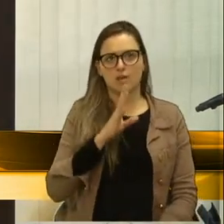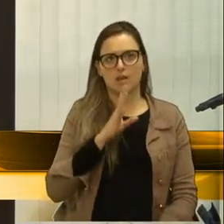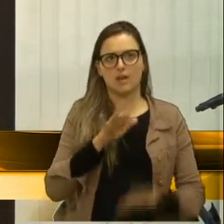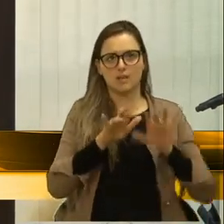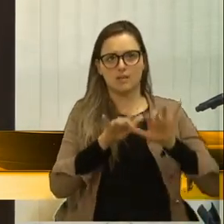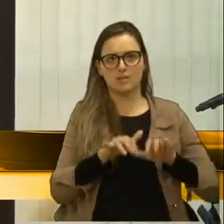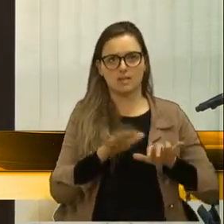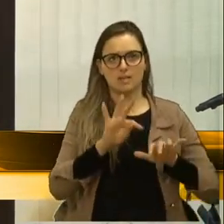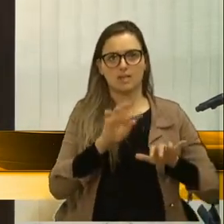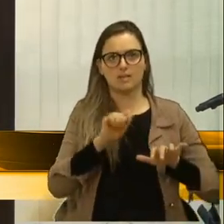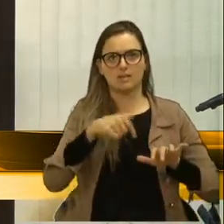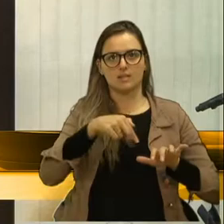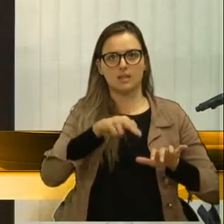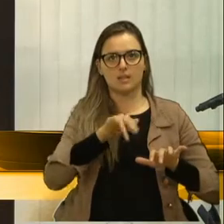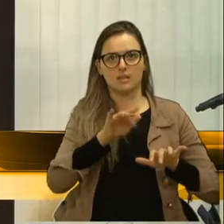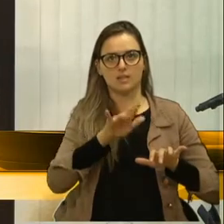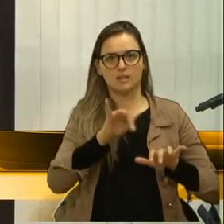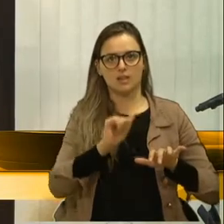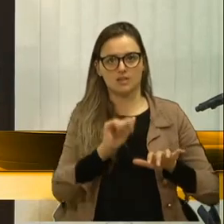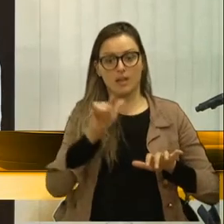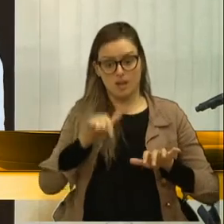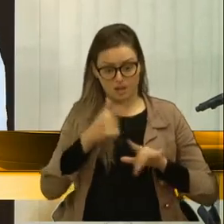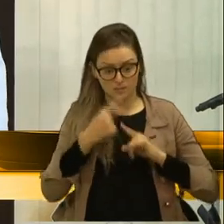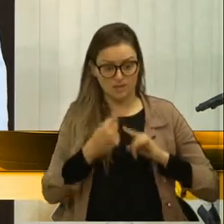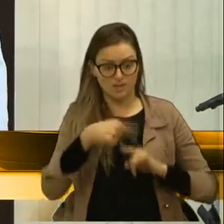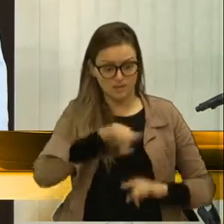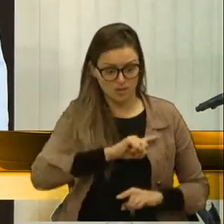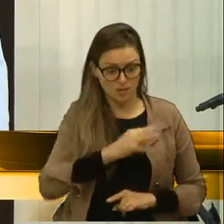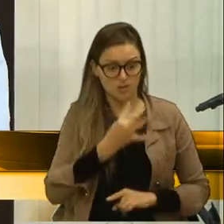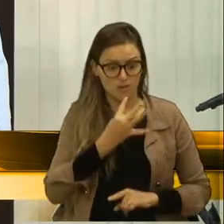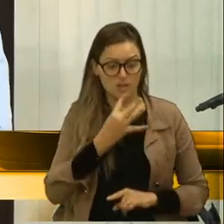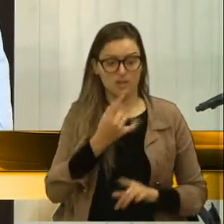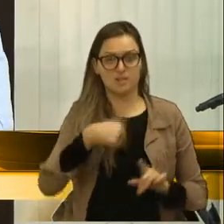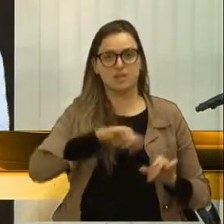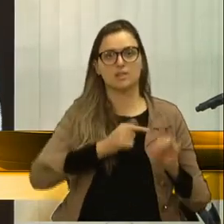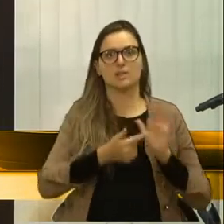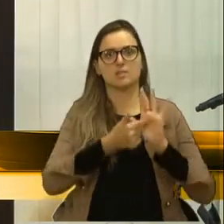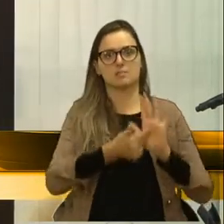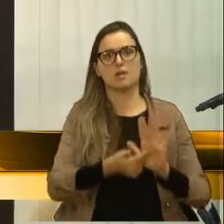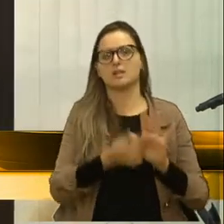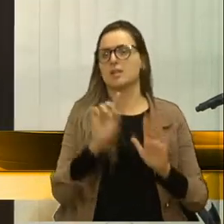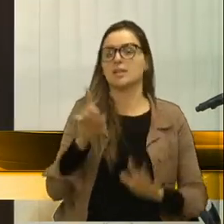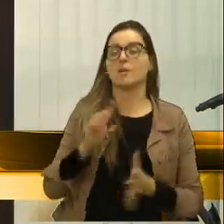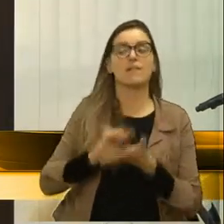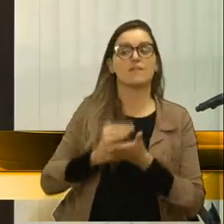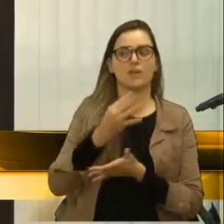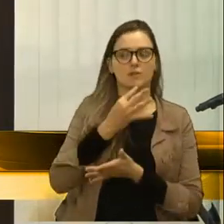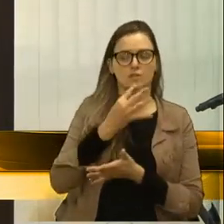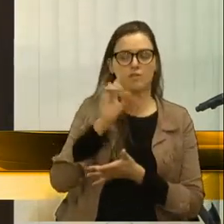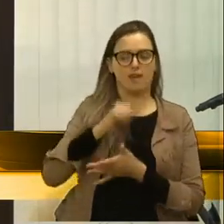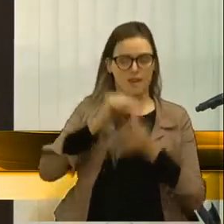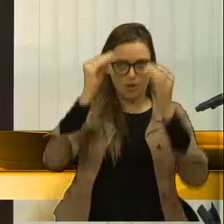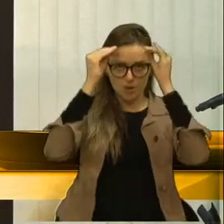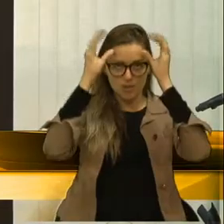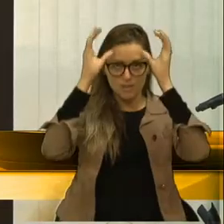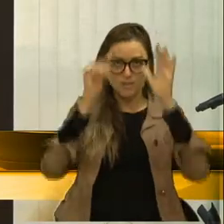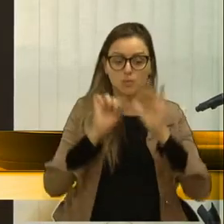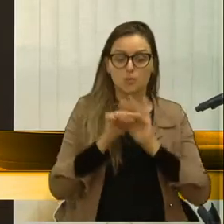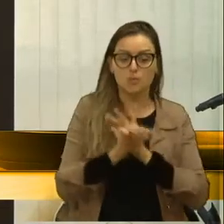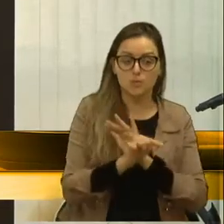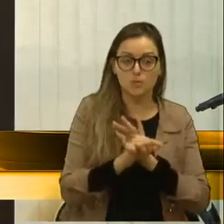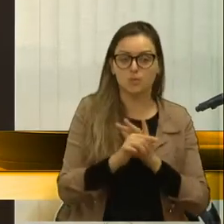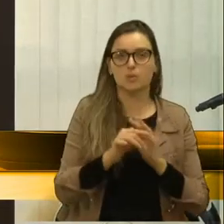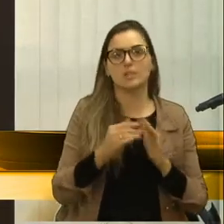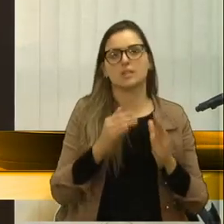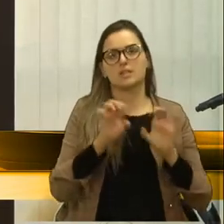taquigrafia, mas é justamente porque a gente conhece que a gente está apresentando esse projeto. Não é desconhecimento, é conhecimento da estrutura da casa.